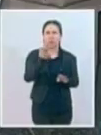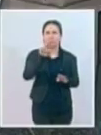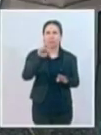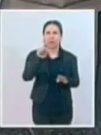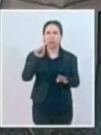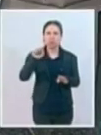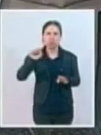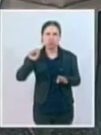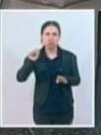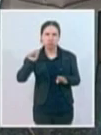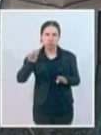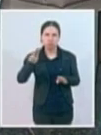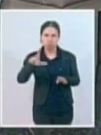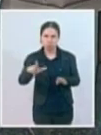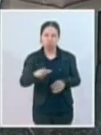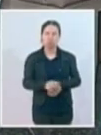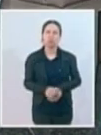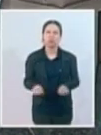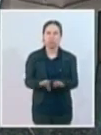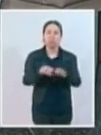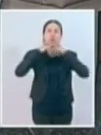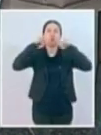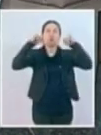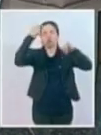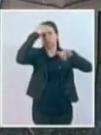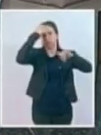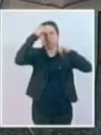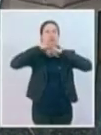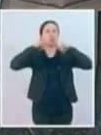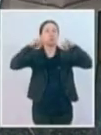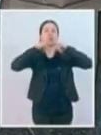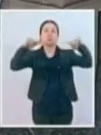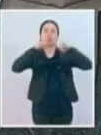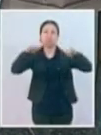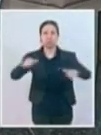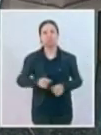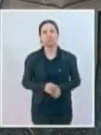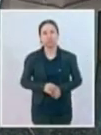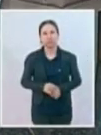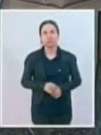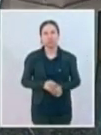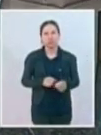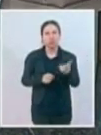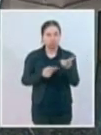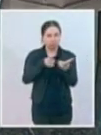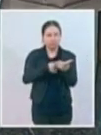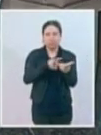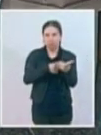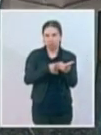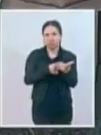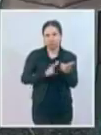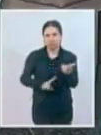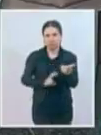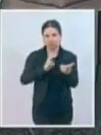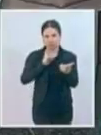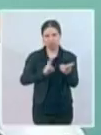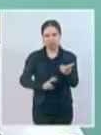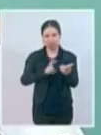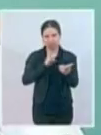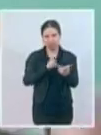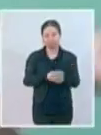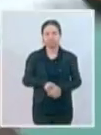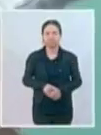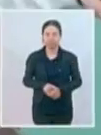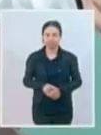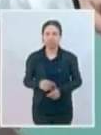contra da campanha de conscientização do câncer, exato, contra a próstata, né? Discutindo a saúde câncer do homem, de próstata, né? Com foco na questão, isso, da saúde